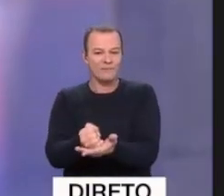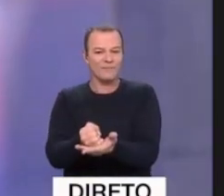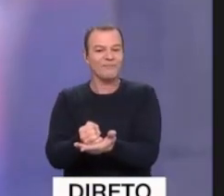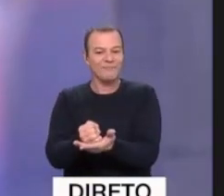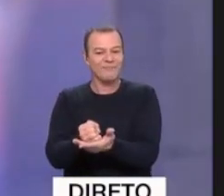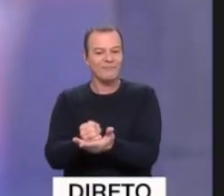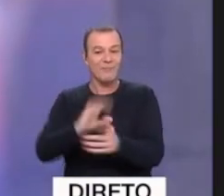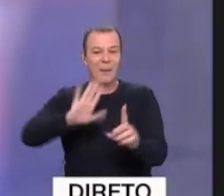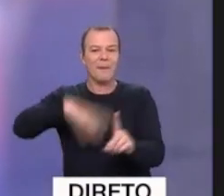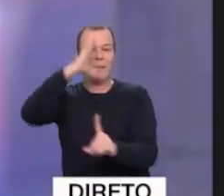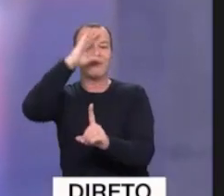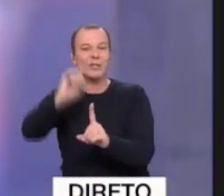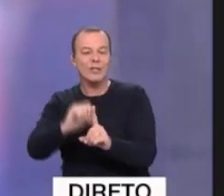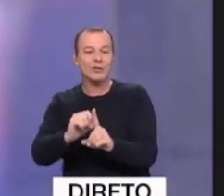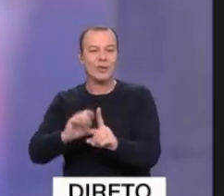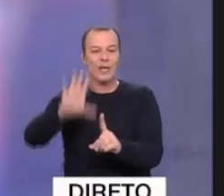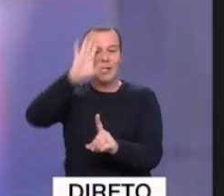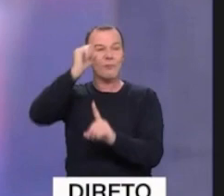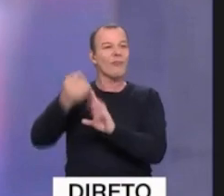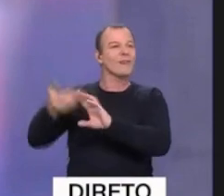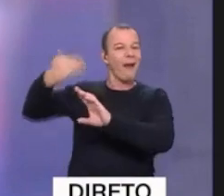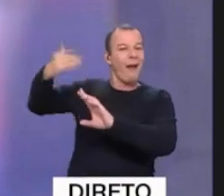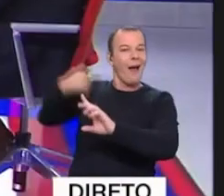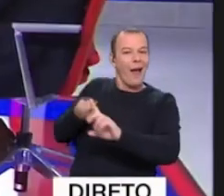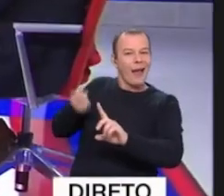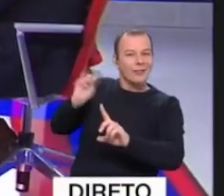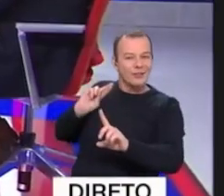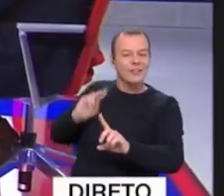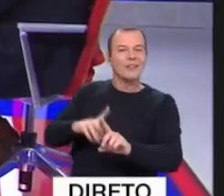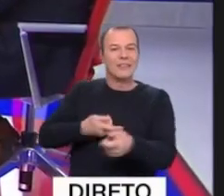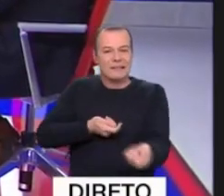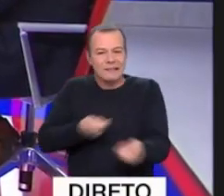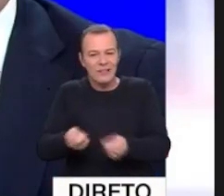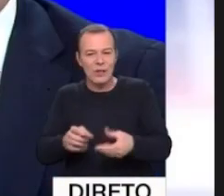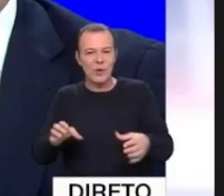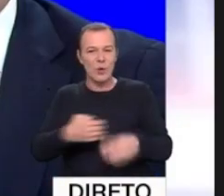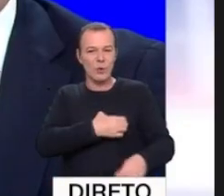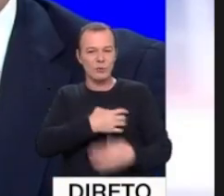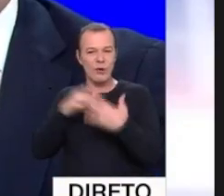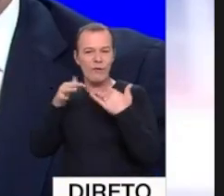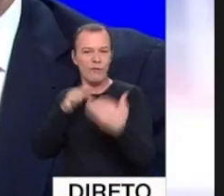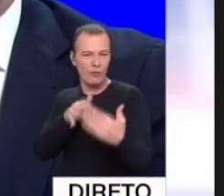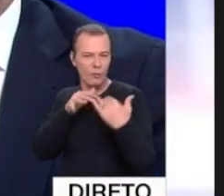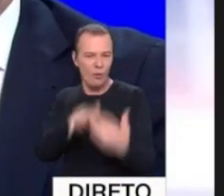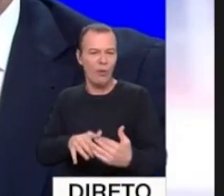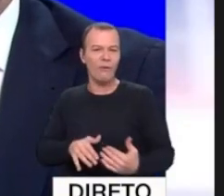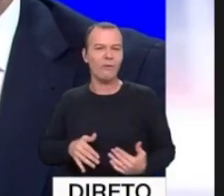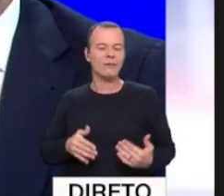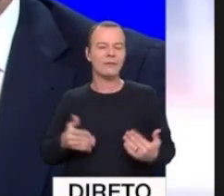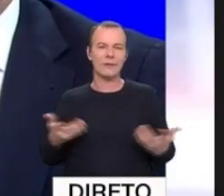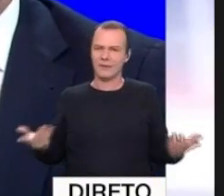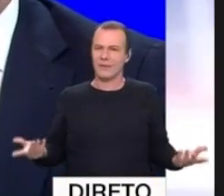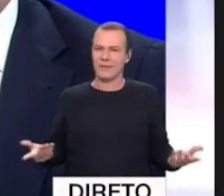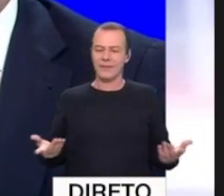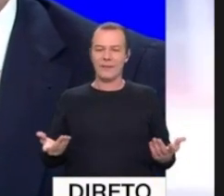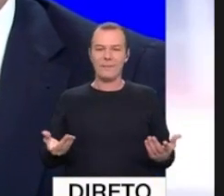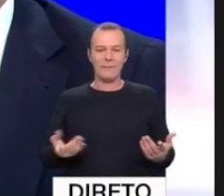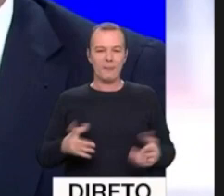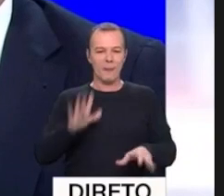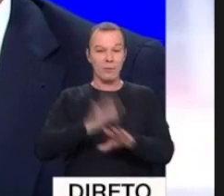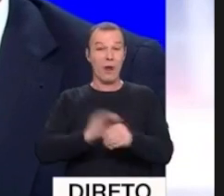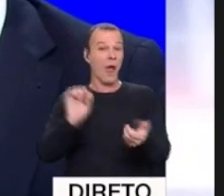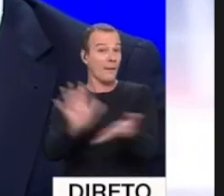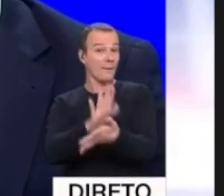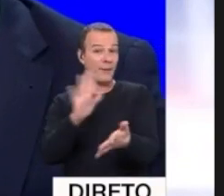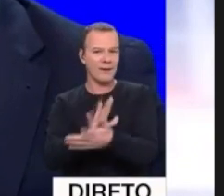apadrinhado por primeiros-ministros e ministros de governos anteriores por dirigentes de clubes de futebol por pela